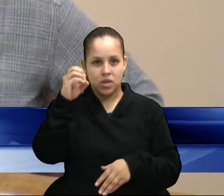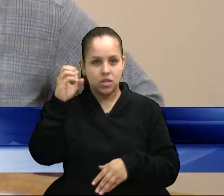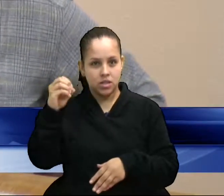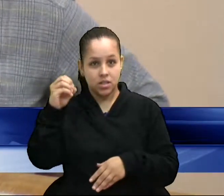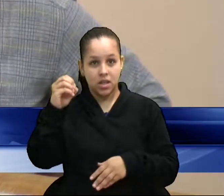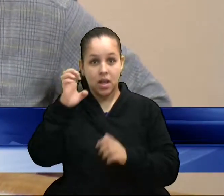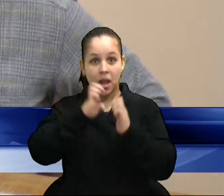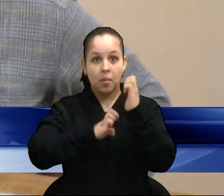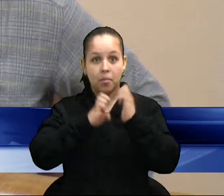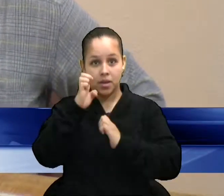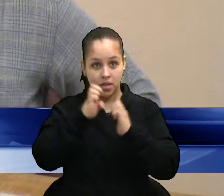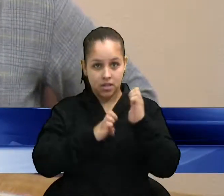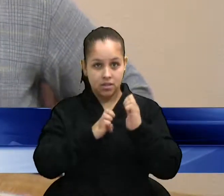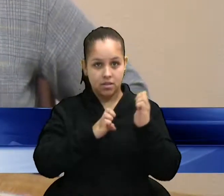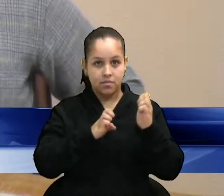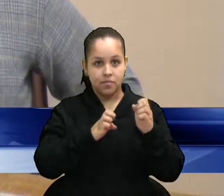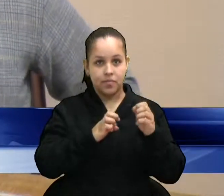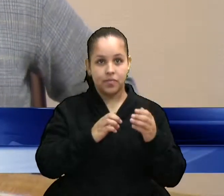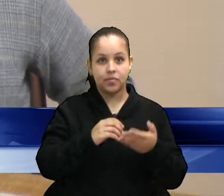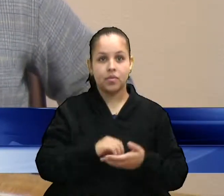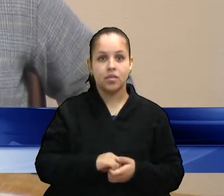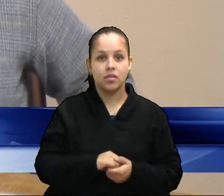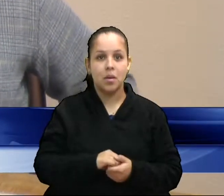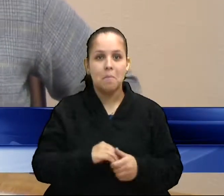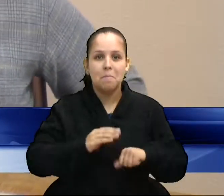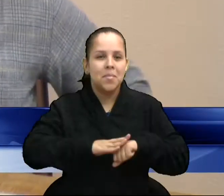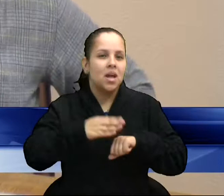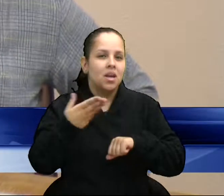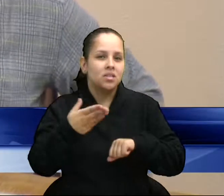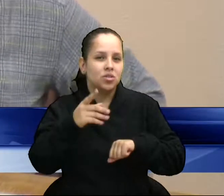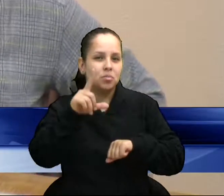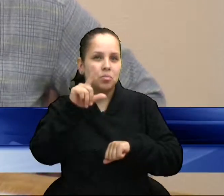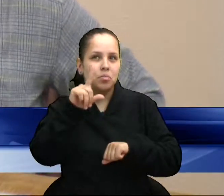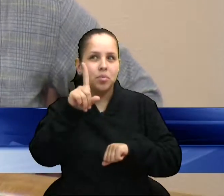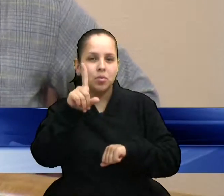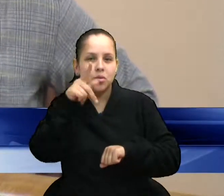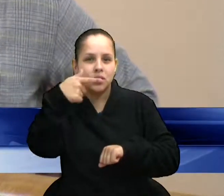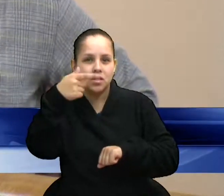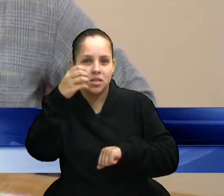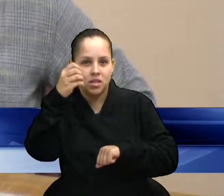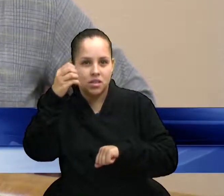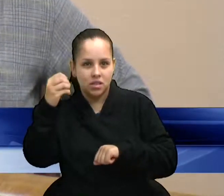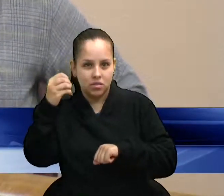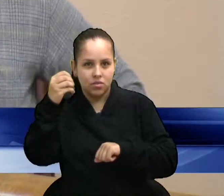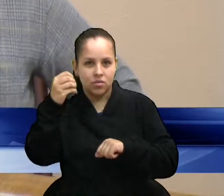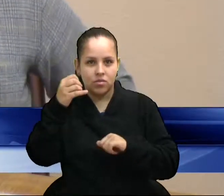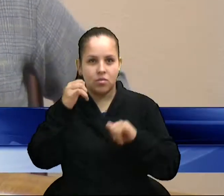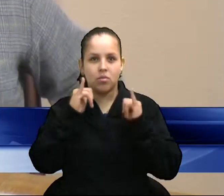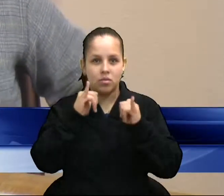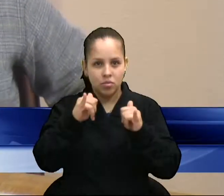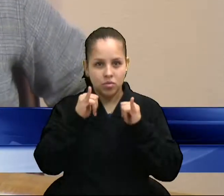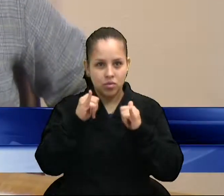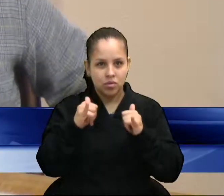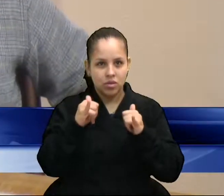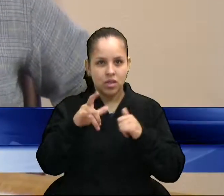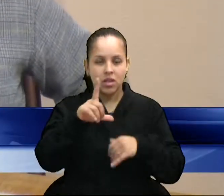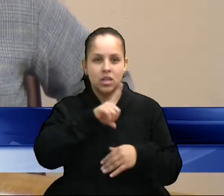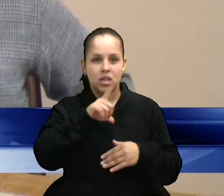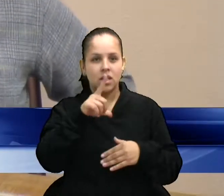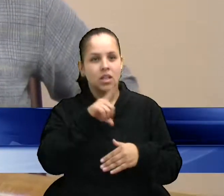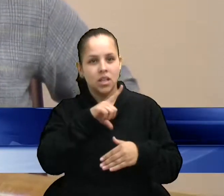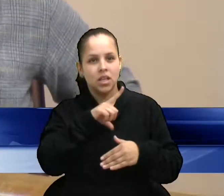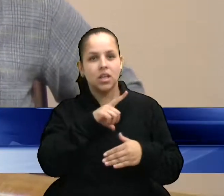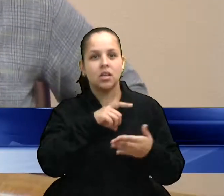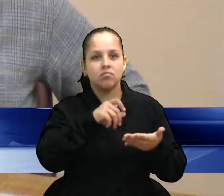na Secretaria Municipal do Transporte. São mais de 1.700 veículos cadastrados e vistoriados